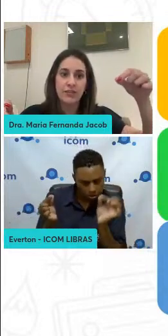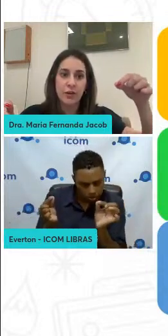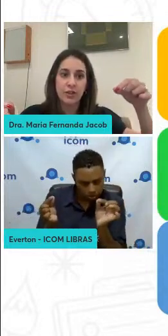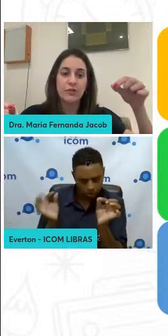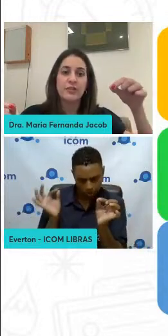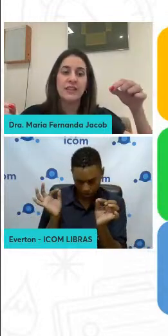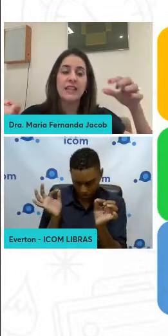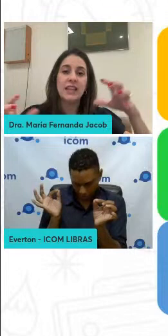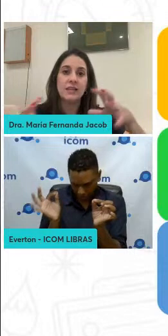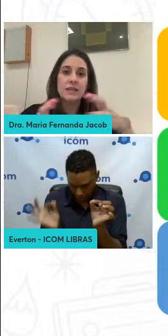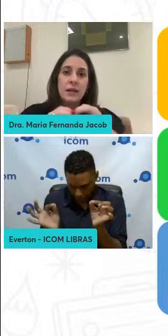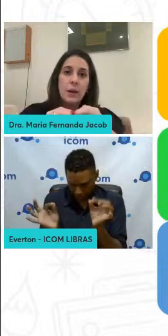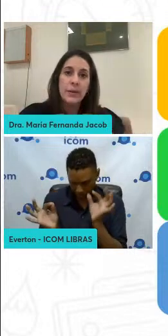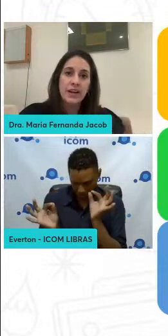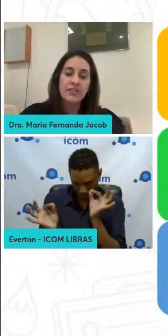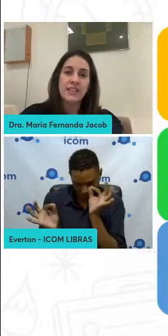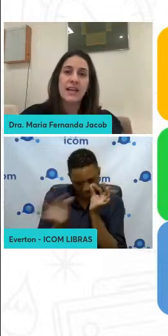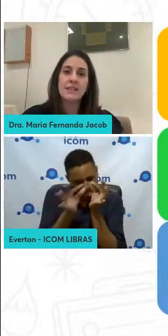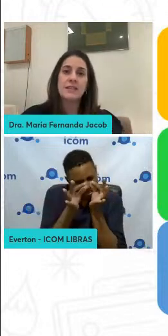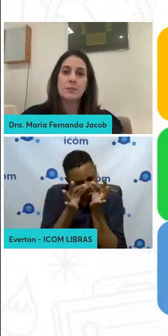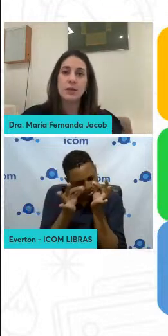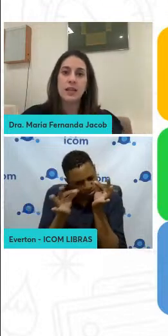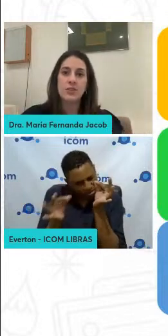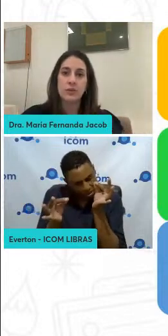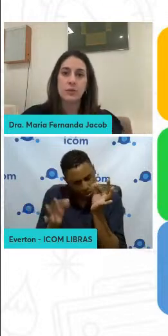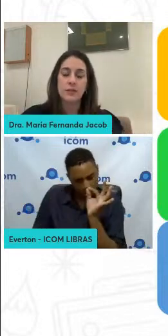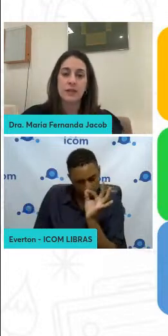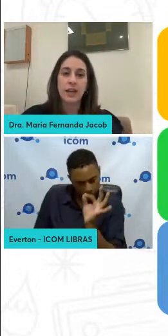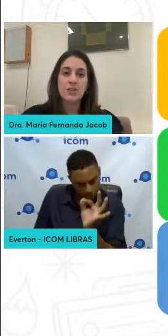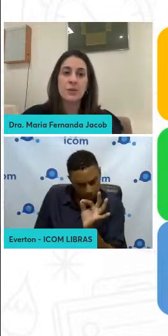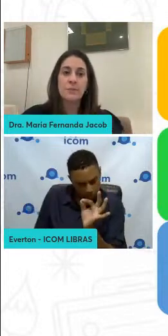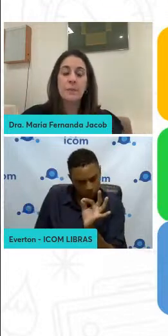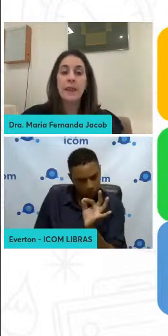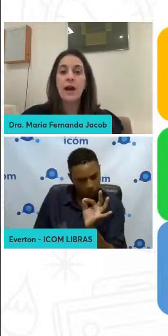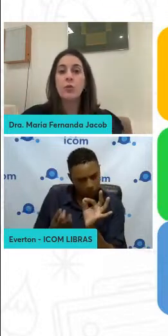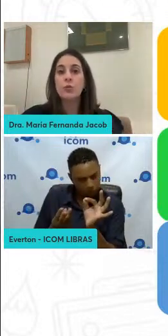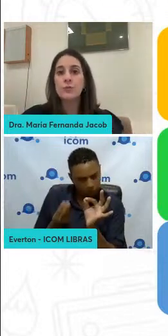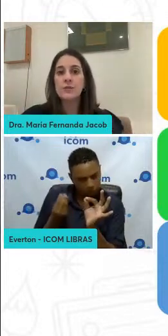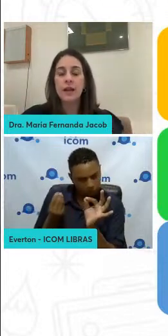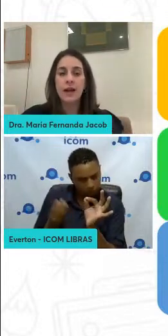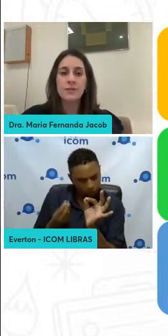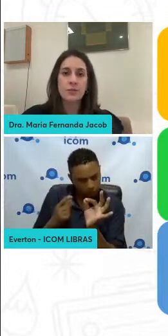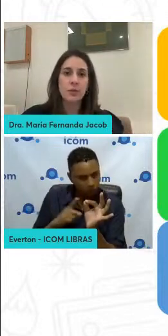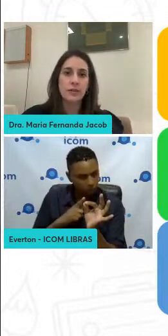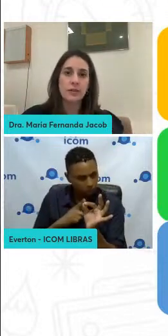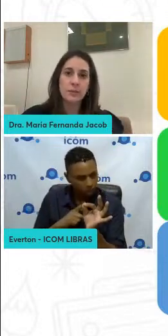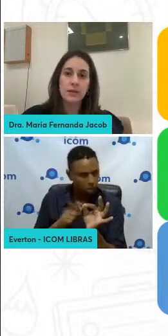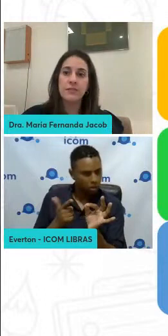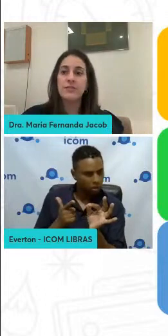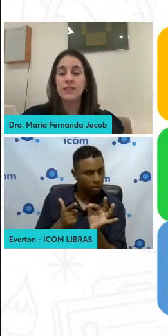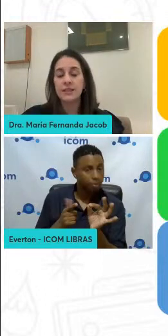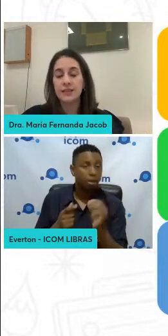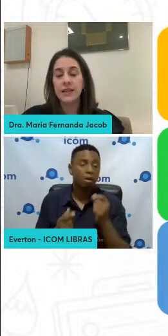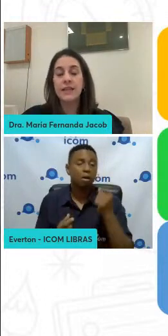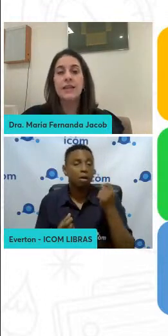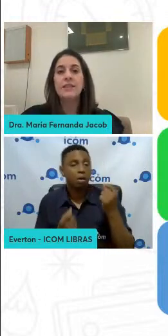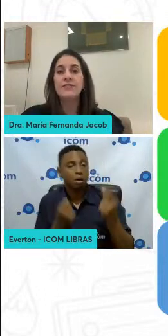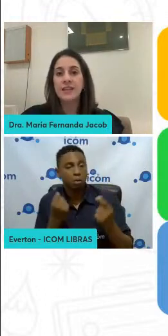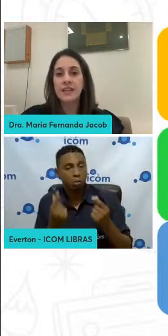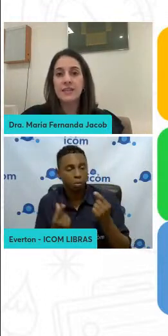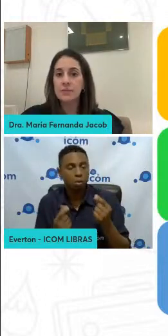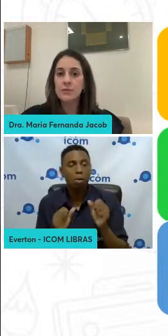de milefólio fininhas para avaliar a sensibilidade do nosso paciente. Alguns casos podem também vir a